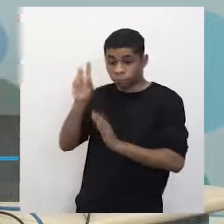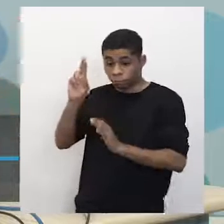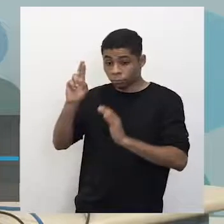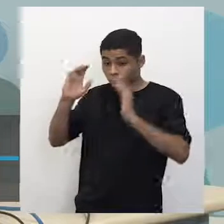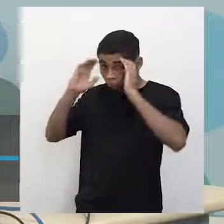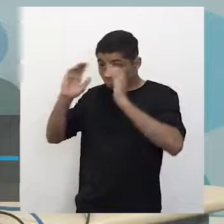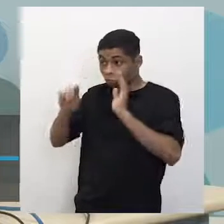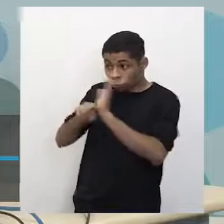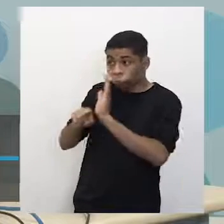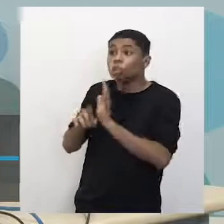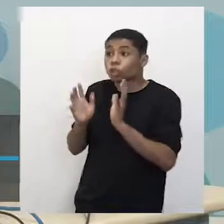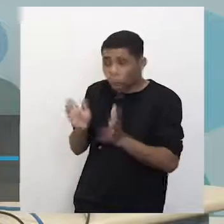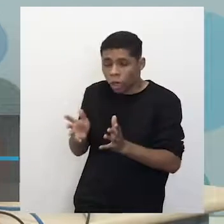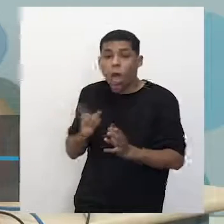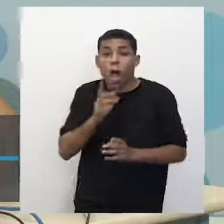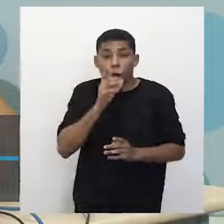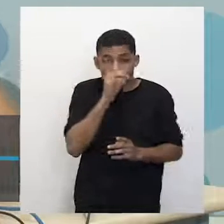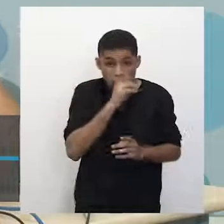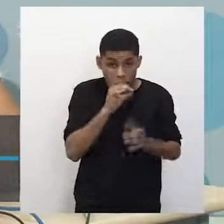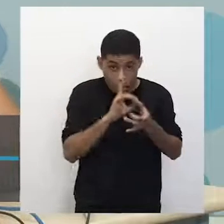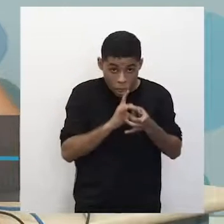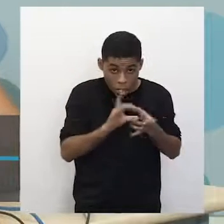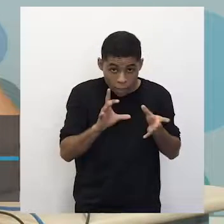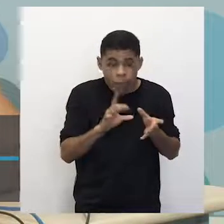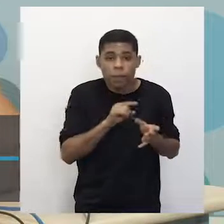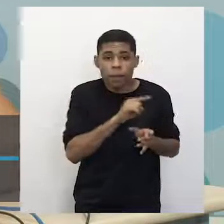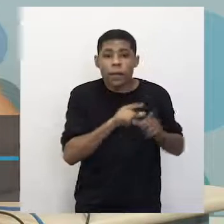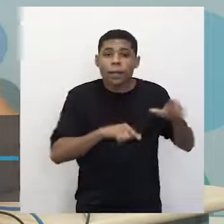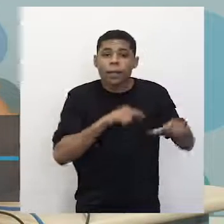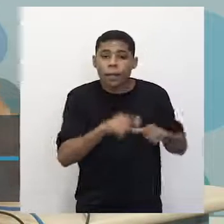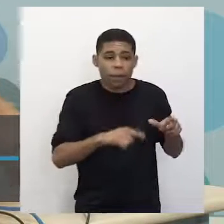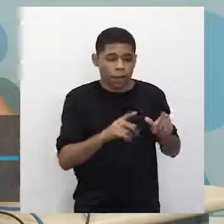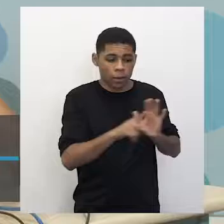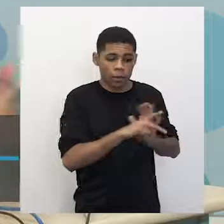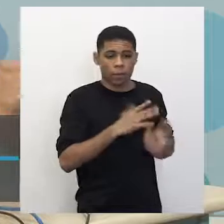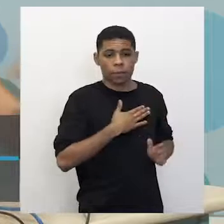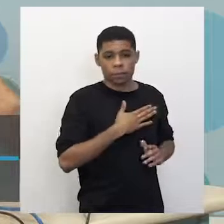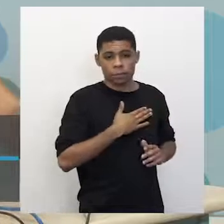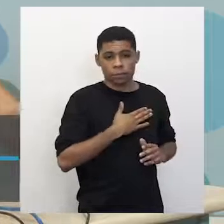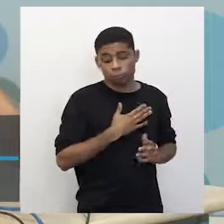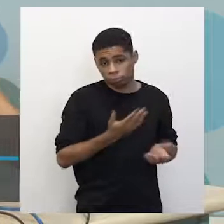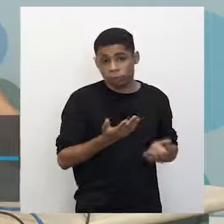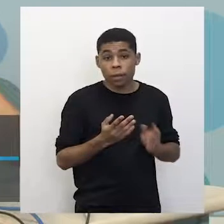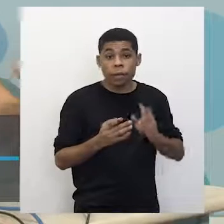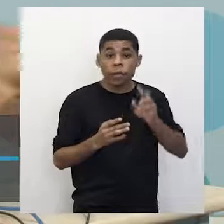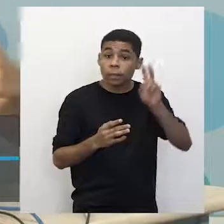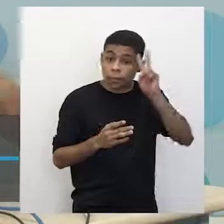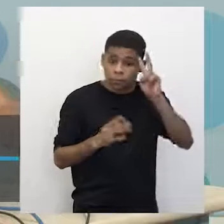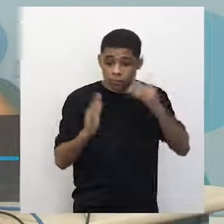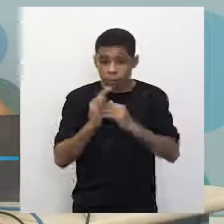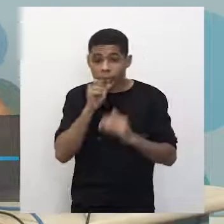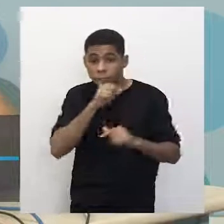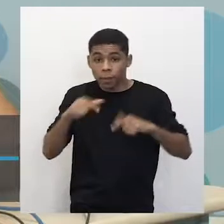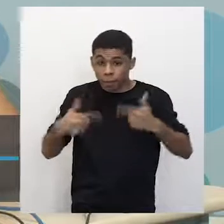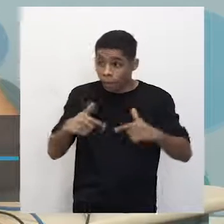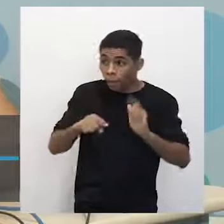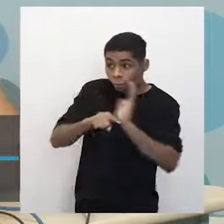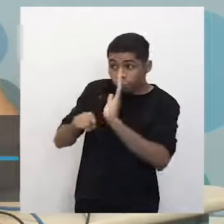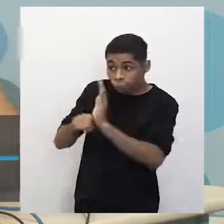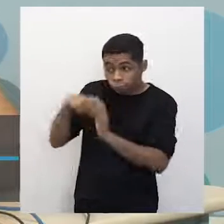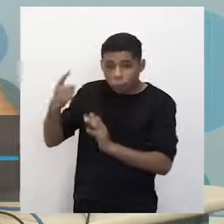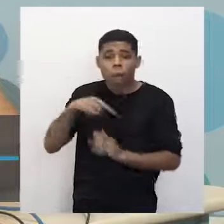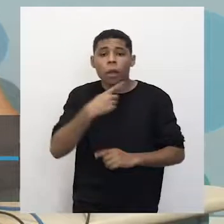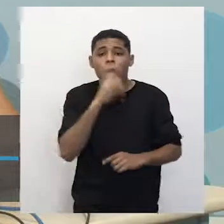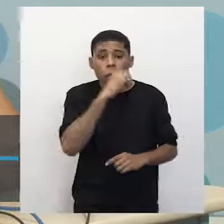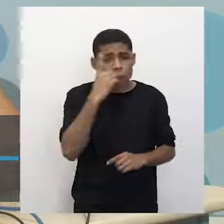no domingo, no tempo que sobrar, ele trabalhar no manso servil. Então, primeiro ele trabalha para a nobreza e depois ele trabalha para si